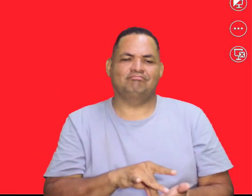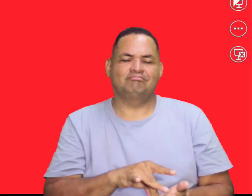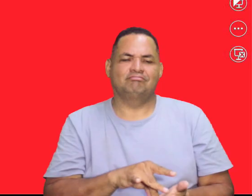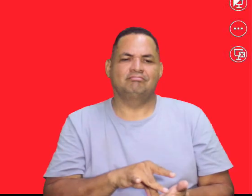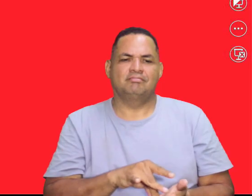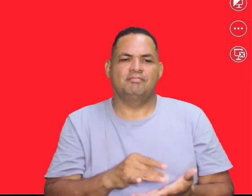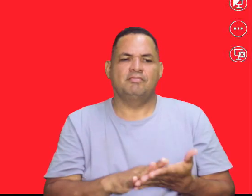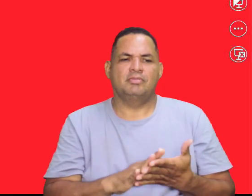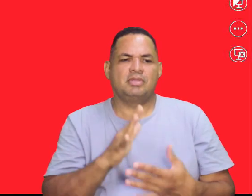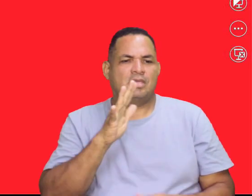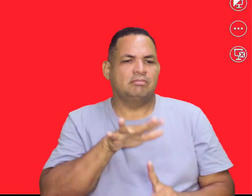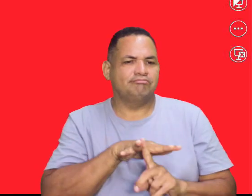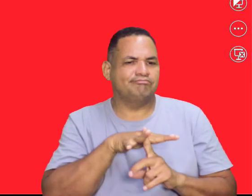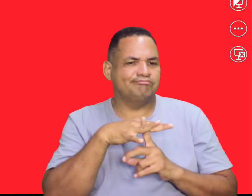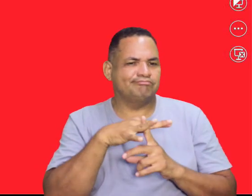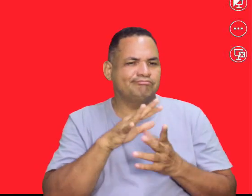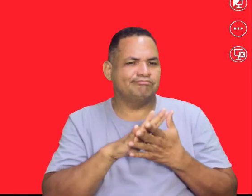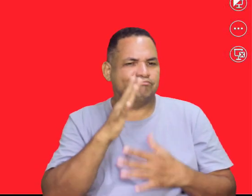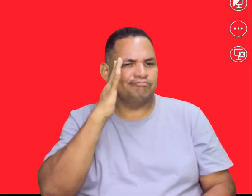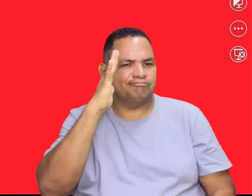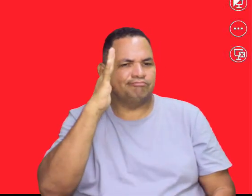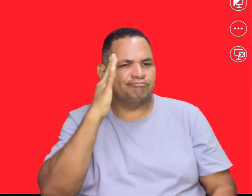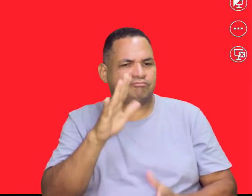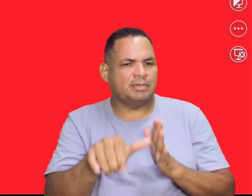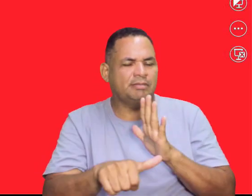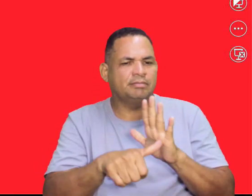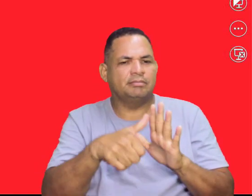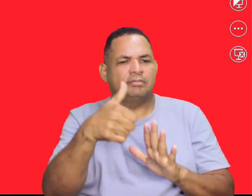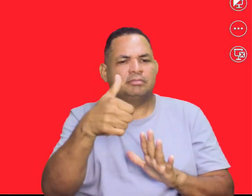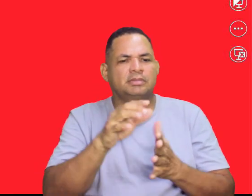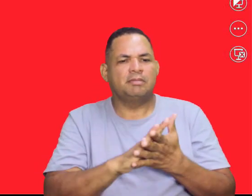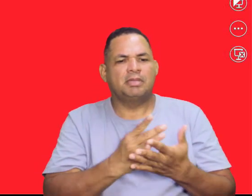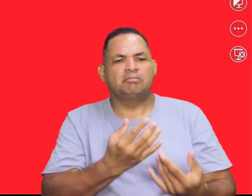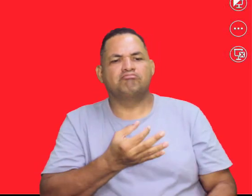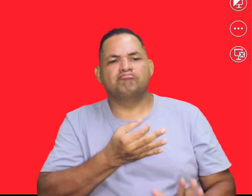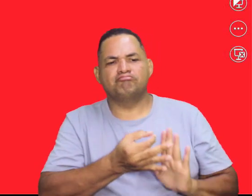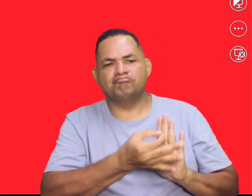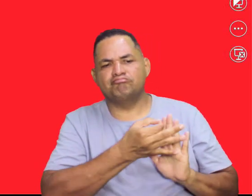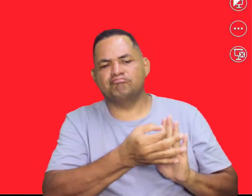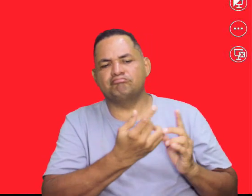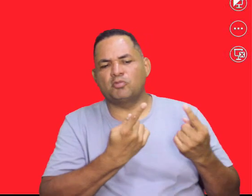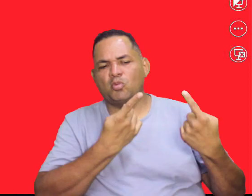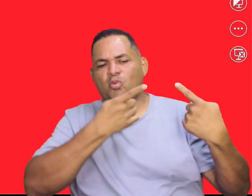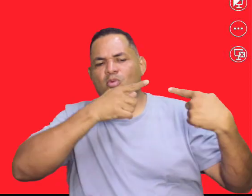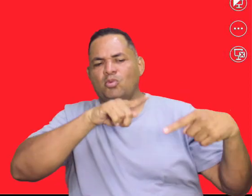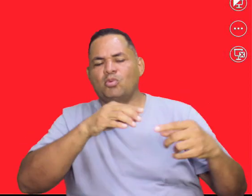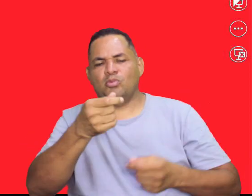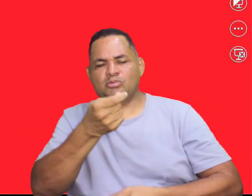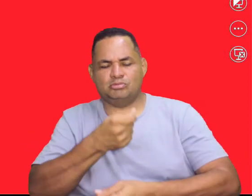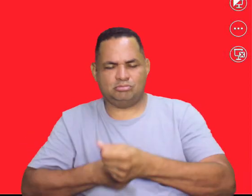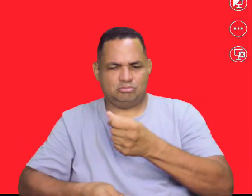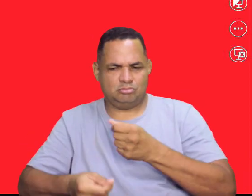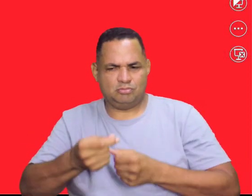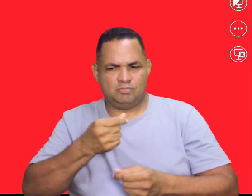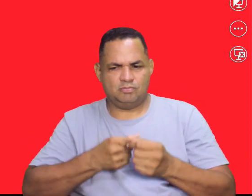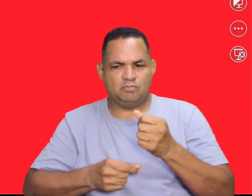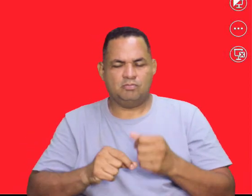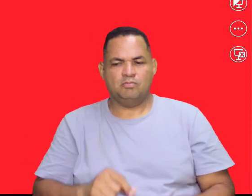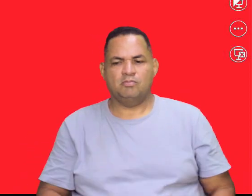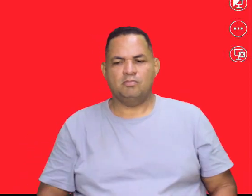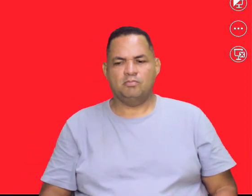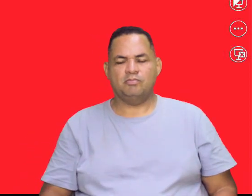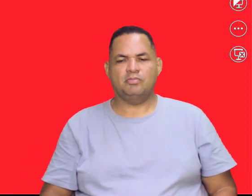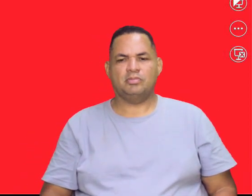Então, o socialismo utópico foi uma das primeiras formas de crítica ao capitalismo, que você já sabe o que